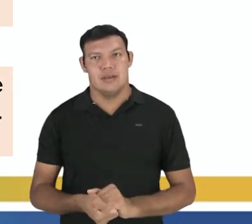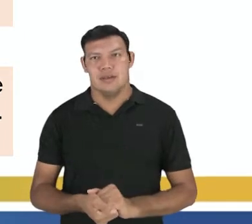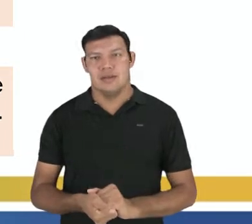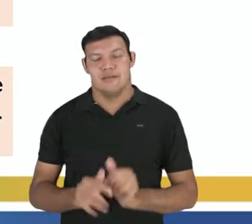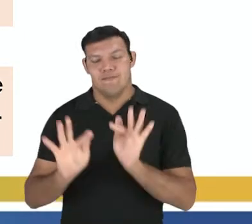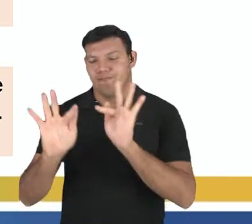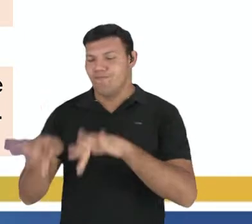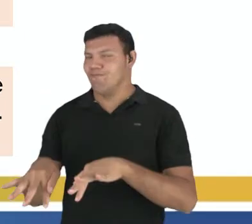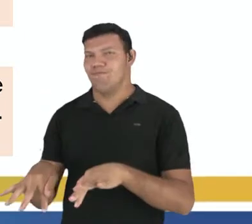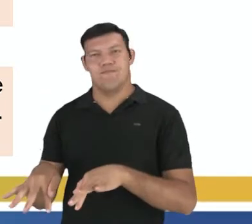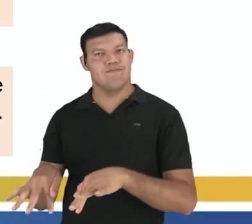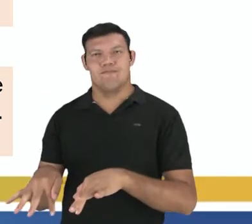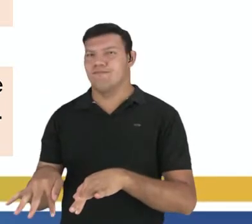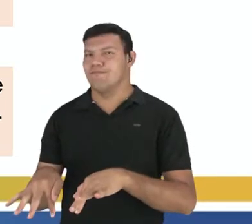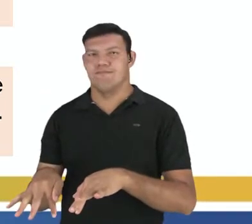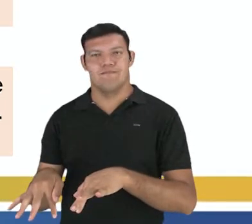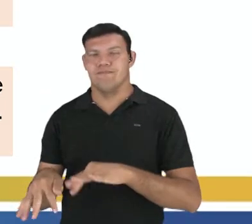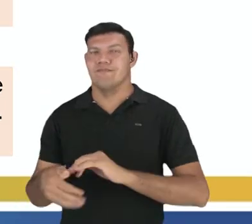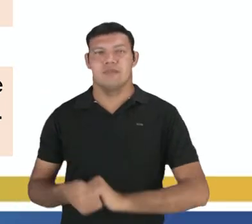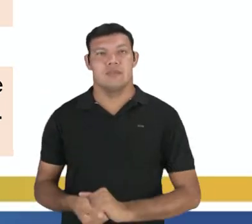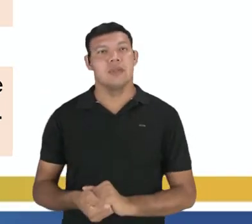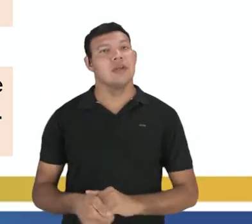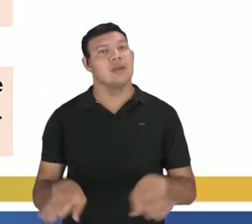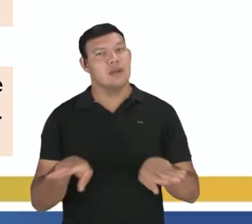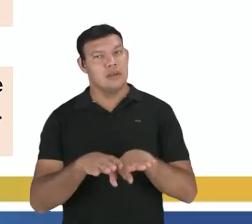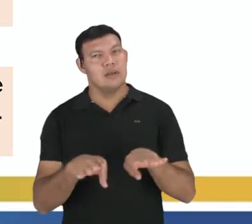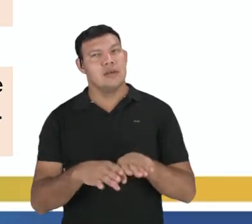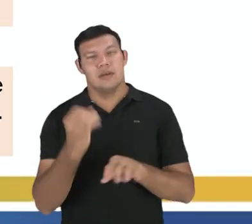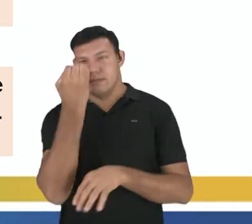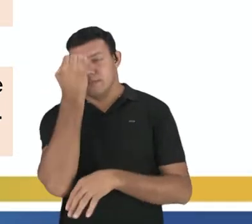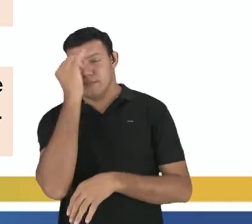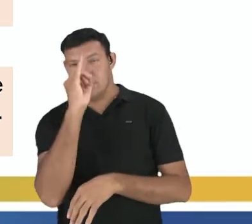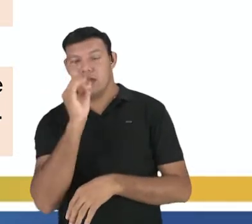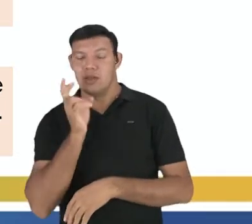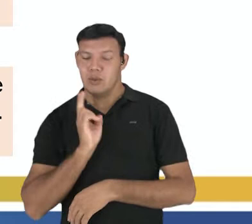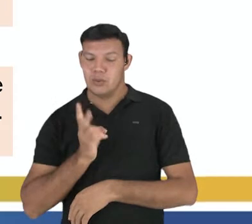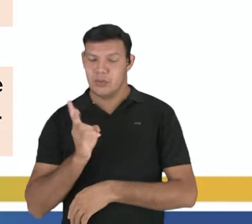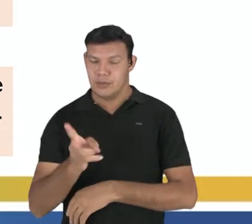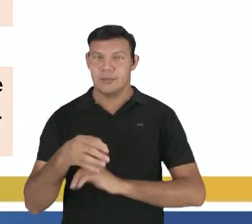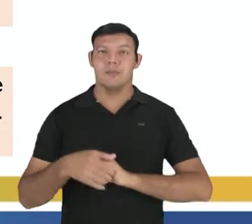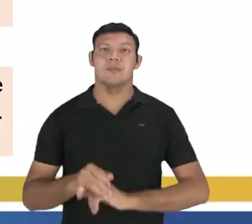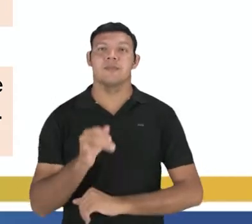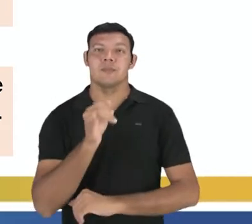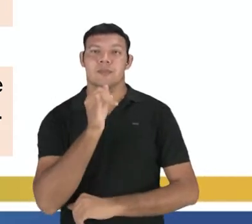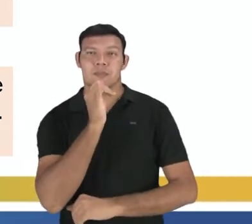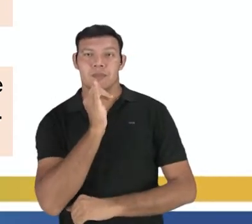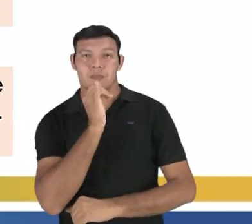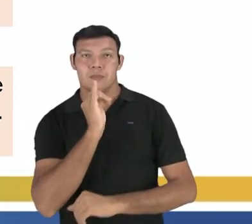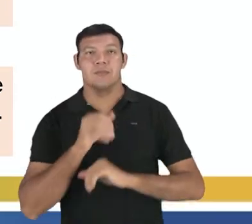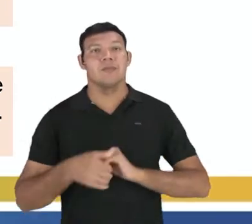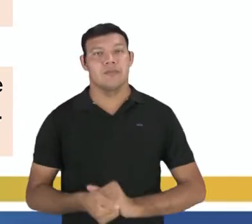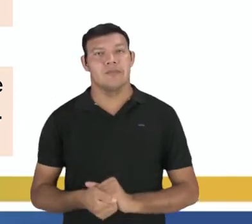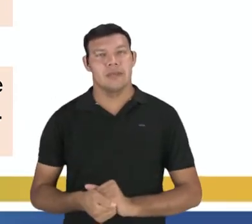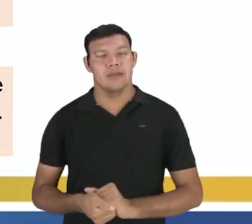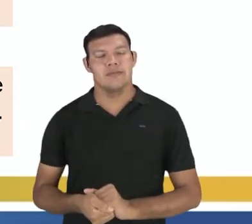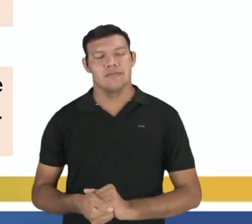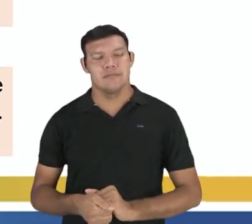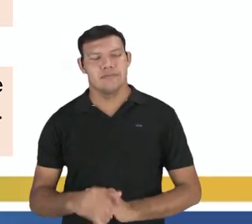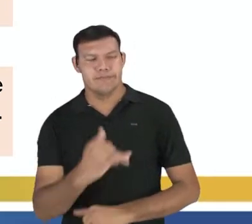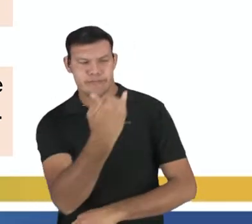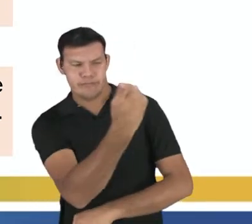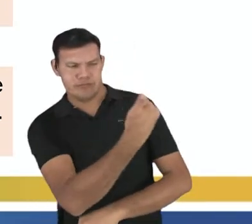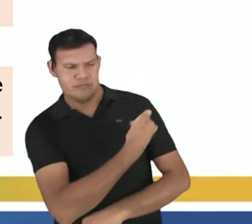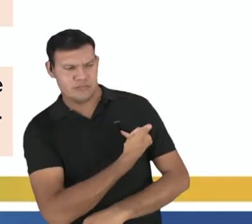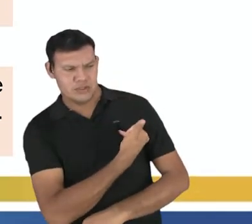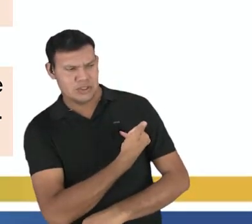não concluída. Ele também traz a ideia de continuidade. Pensei que tivesse dito que